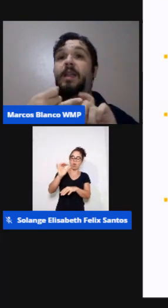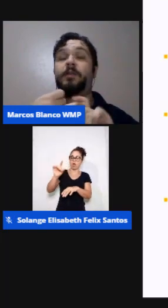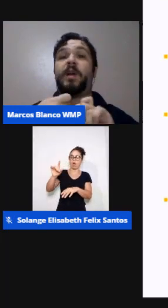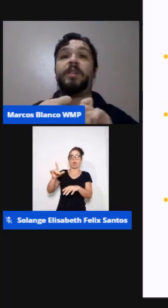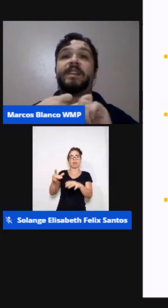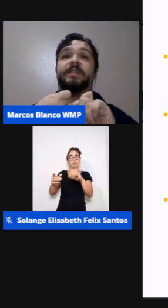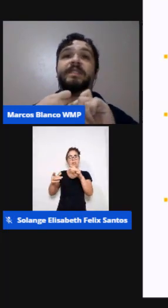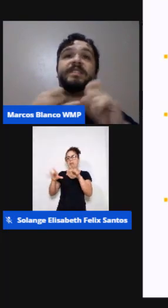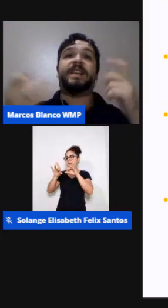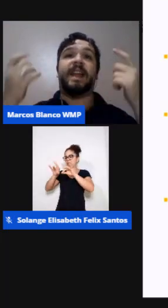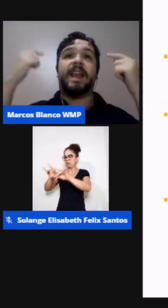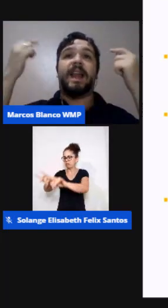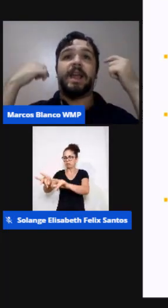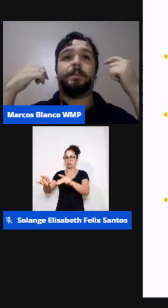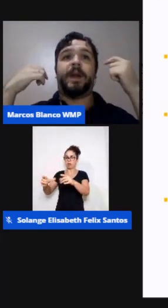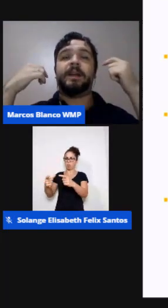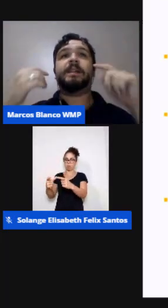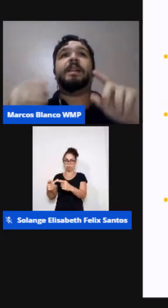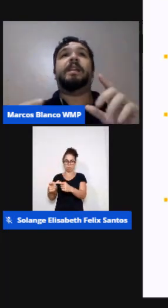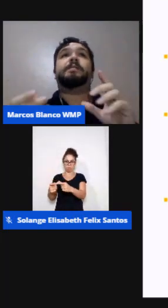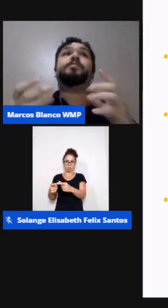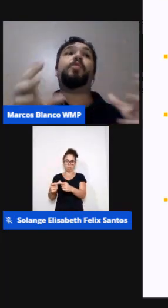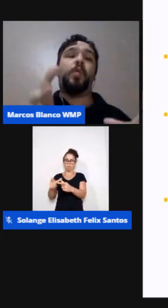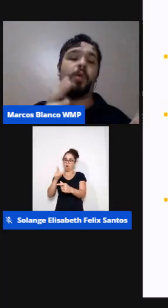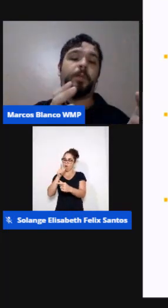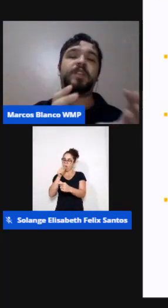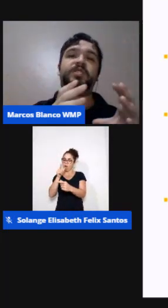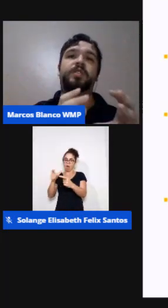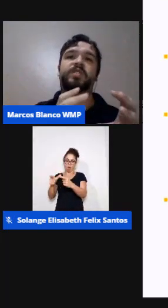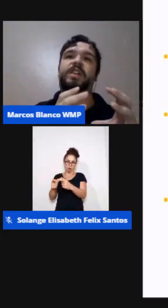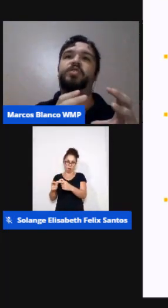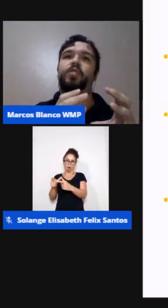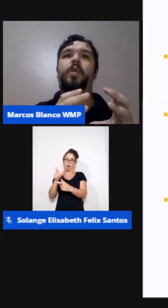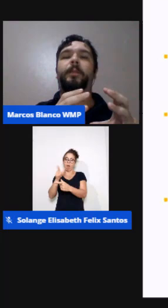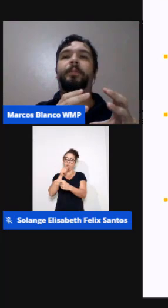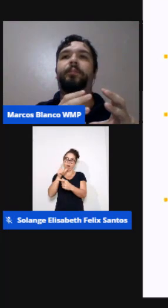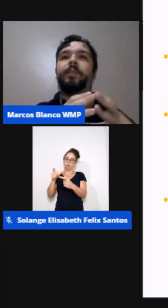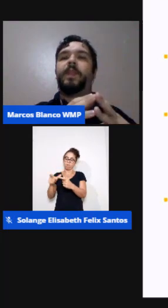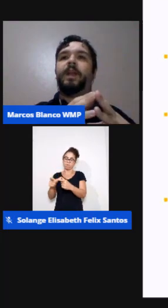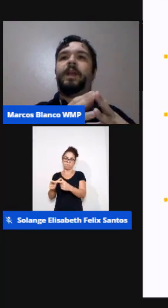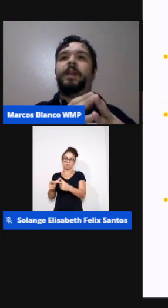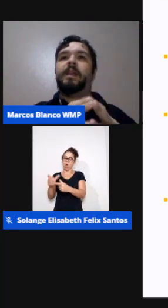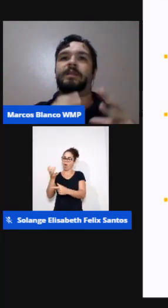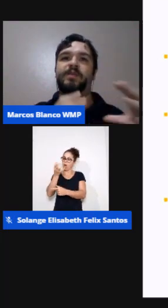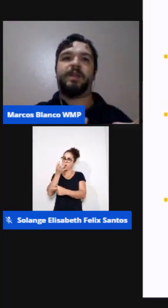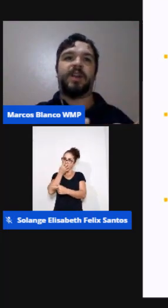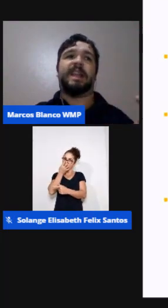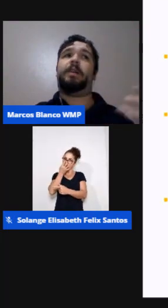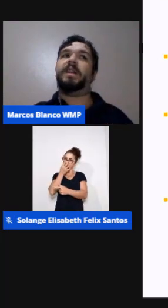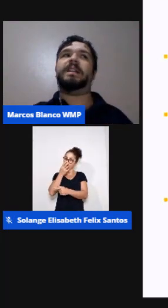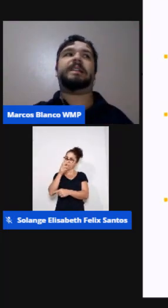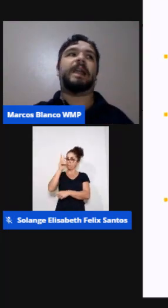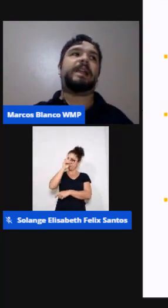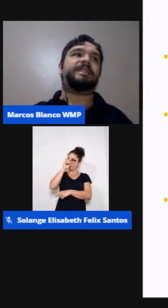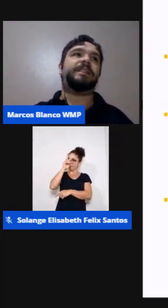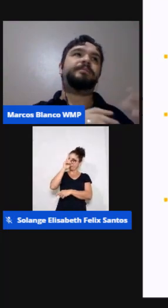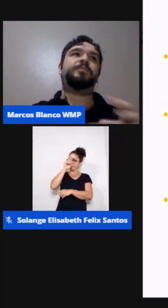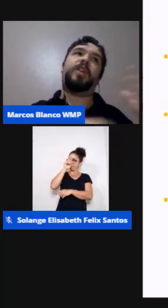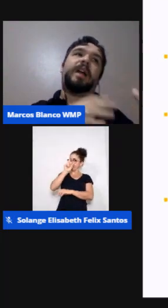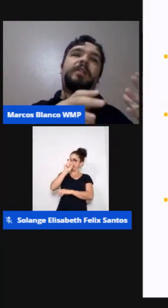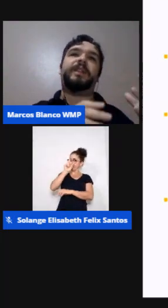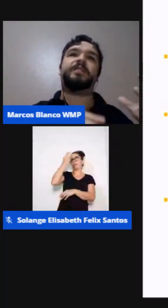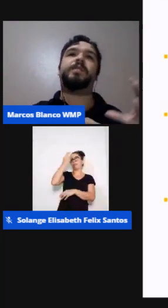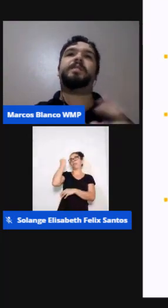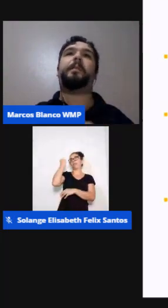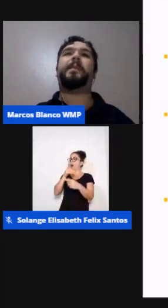pote do... Cara, uma coisa que às vezes a gente nem lembra, o pote do nosso cachorro, né? Você bota água ali,